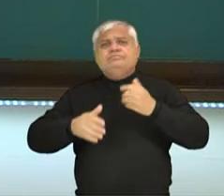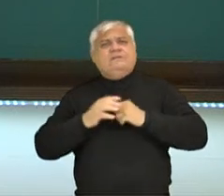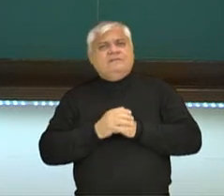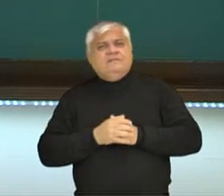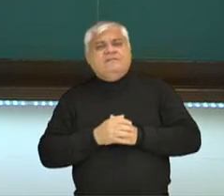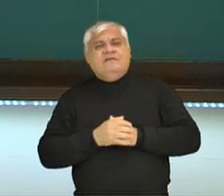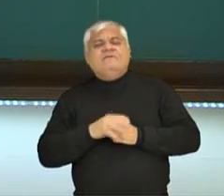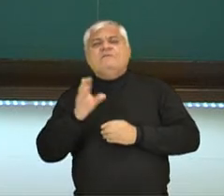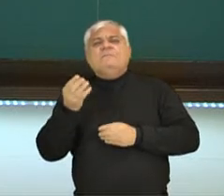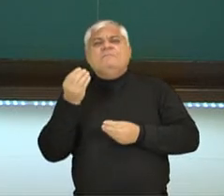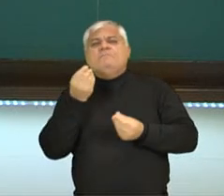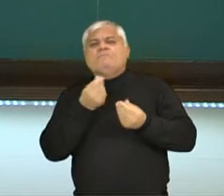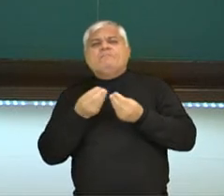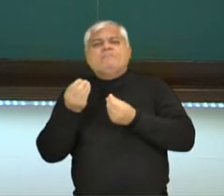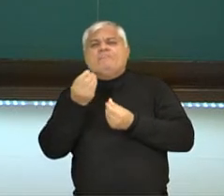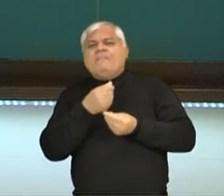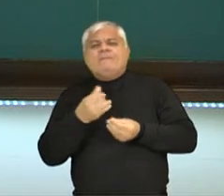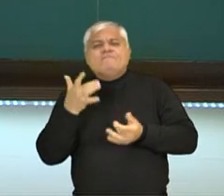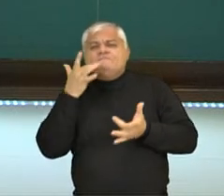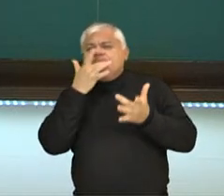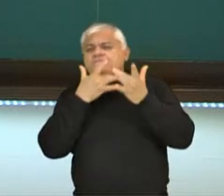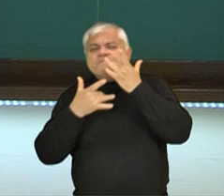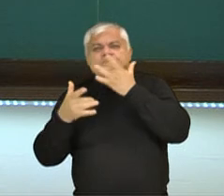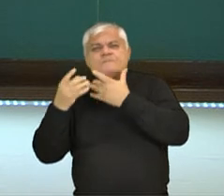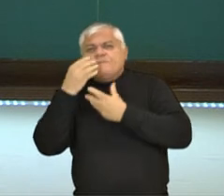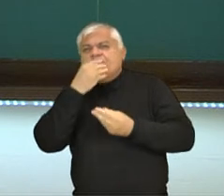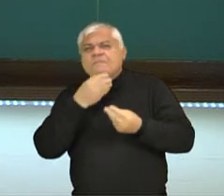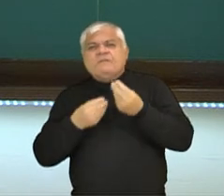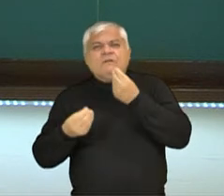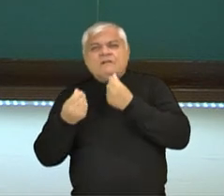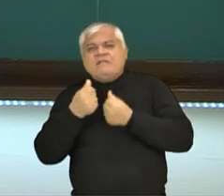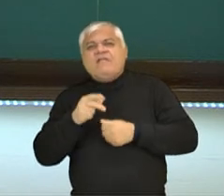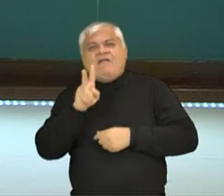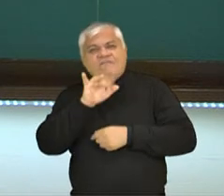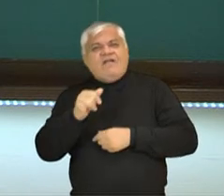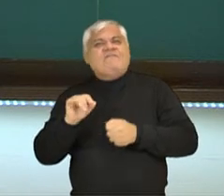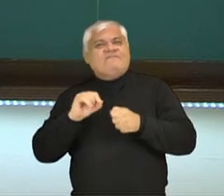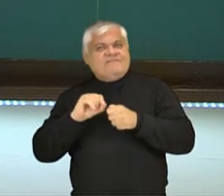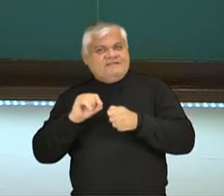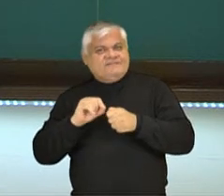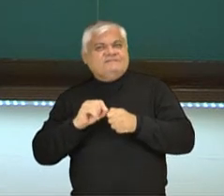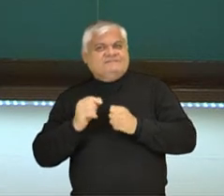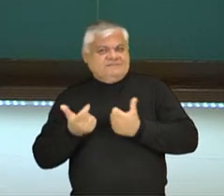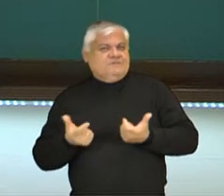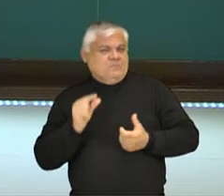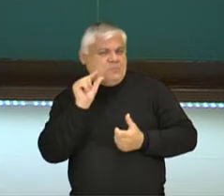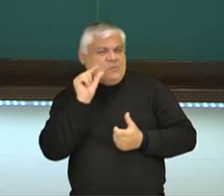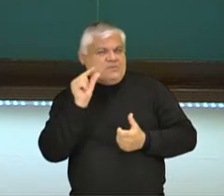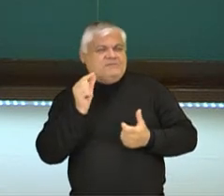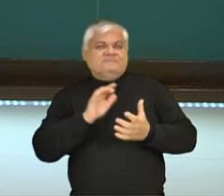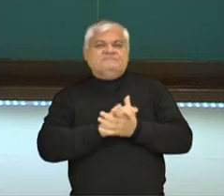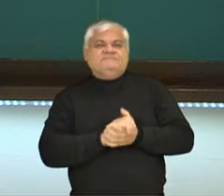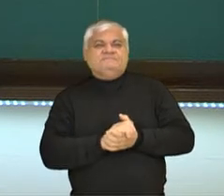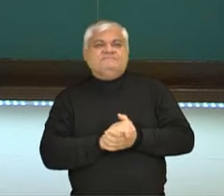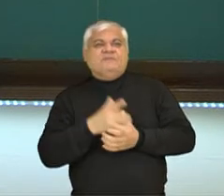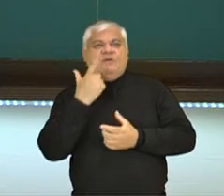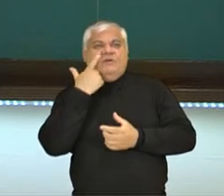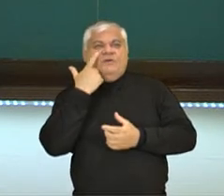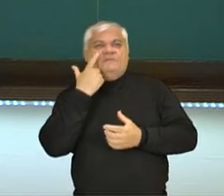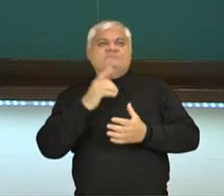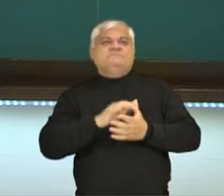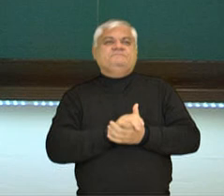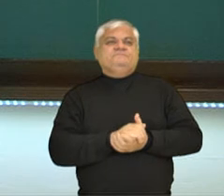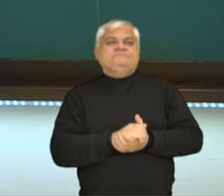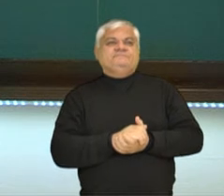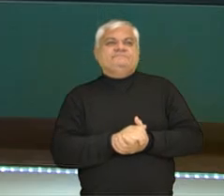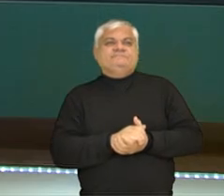nós vamos degustar a química, nós vamos sentir o sabor da química, um pouquinho pelo menos. Veja só o que eu separei